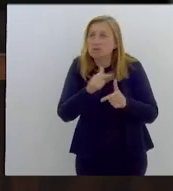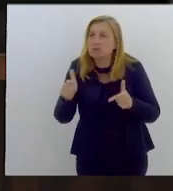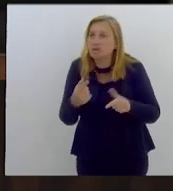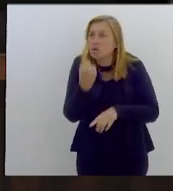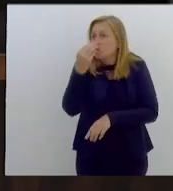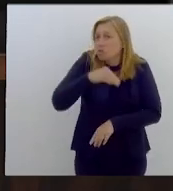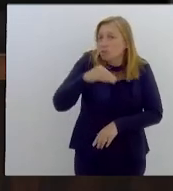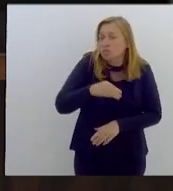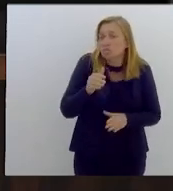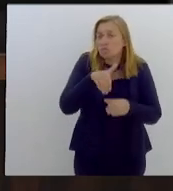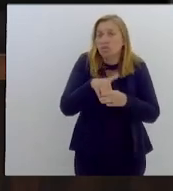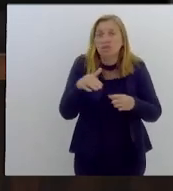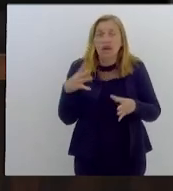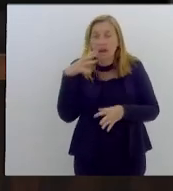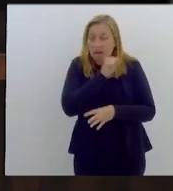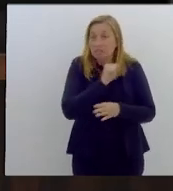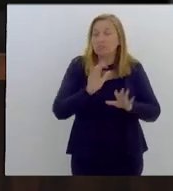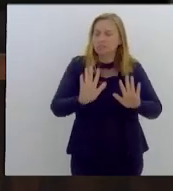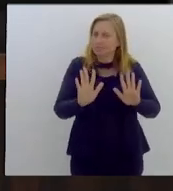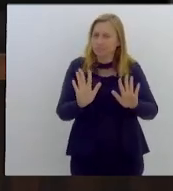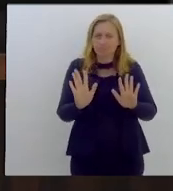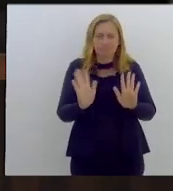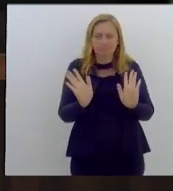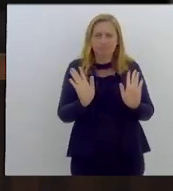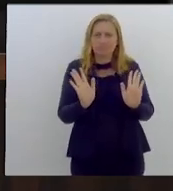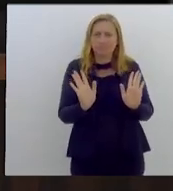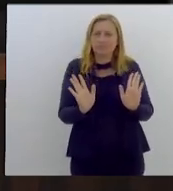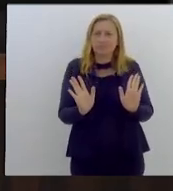minuto a gente vota em bloco.